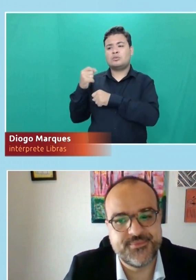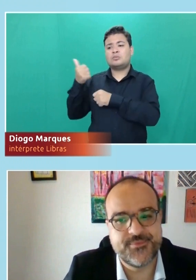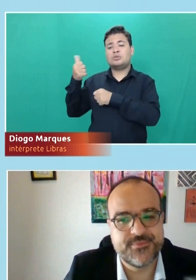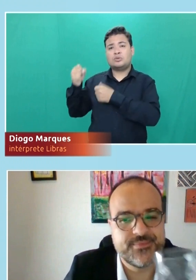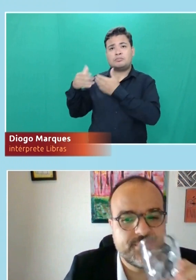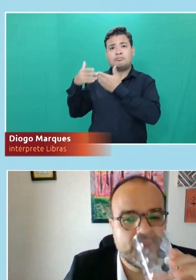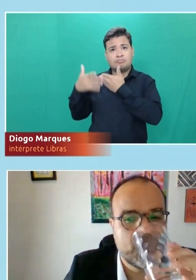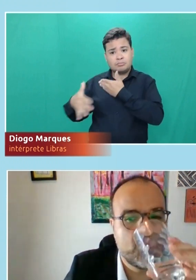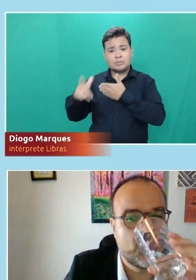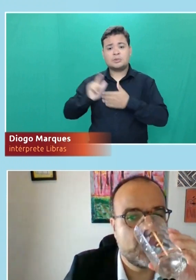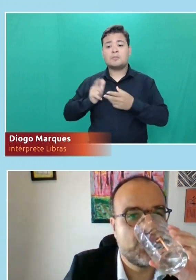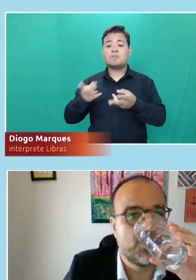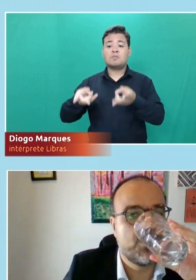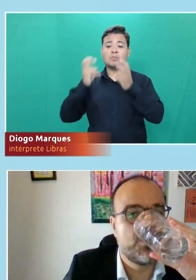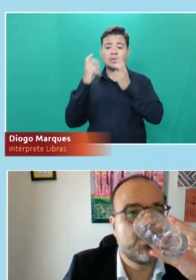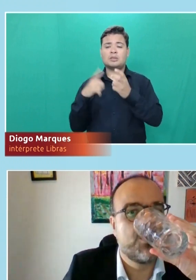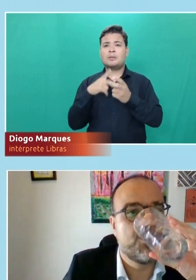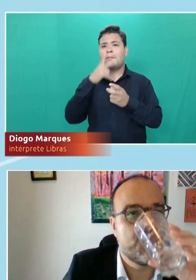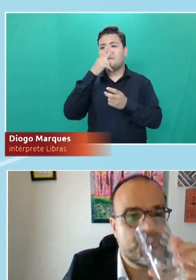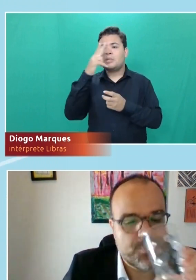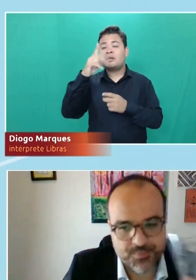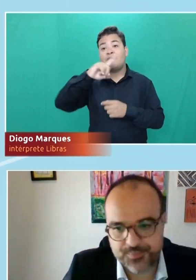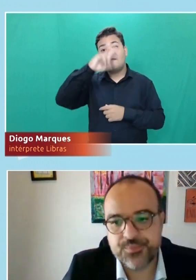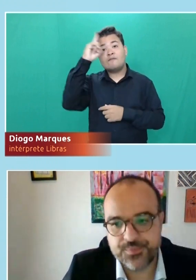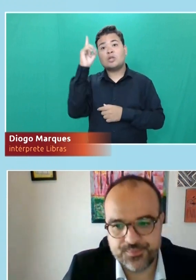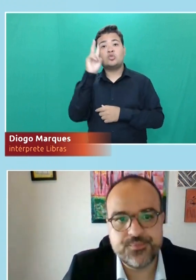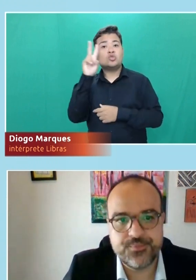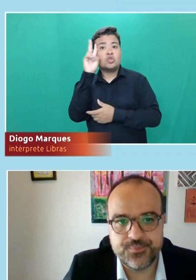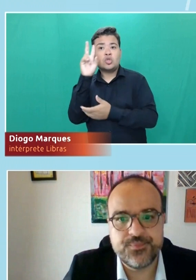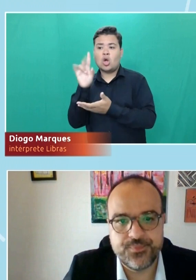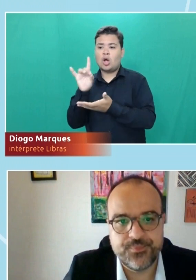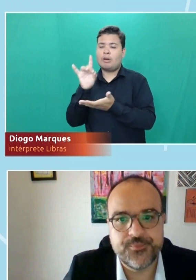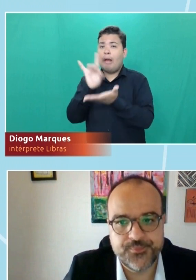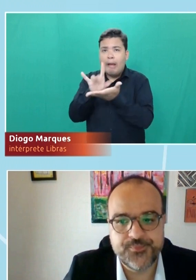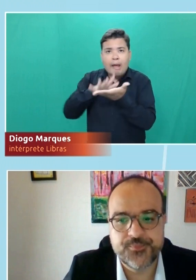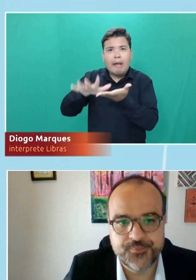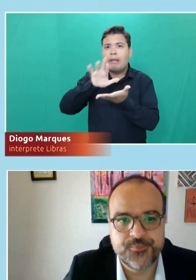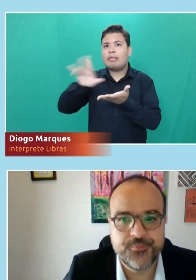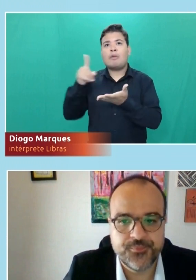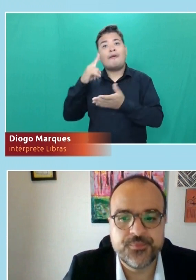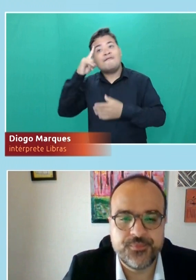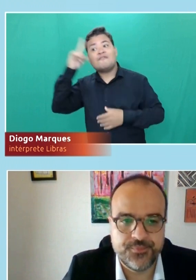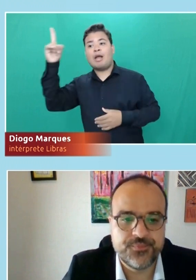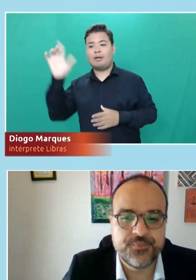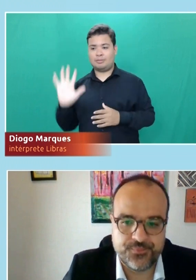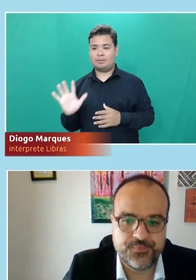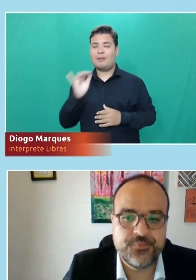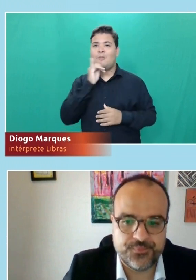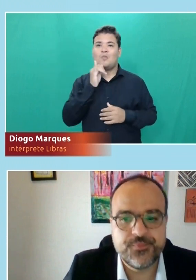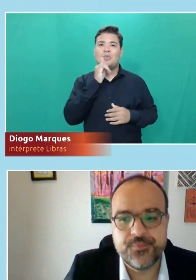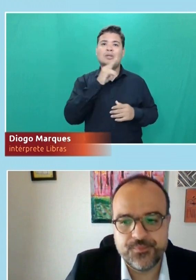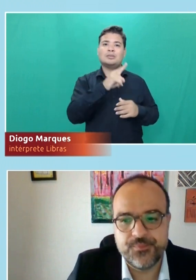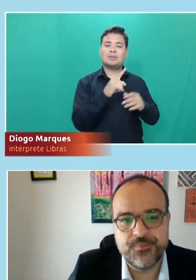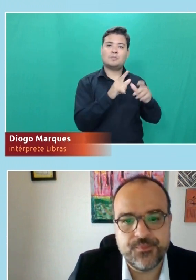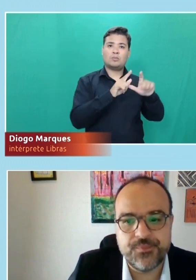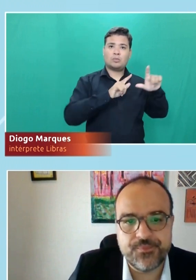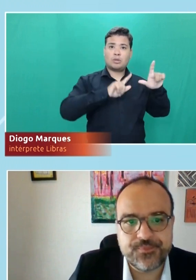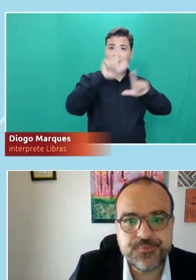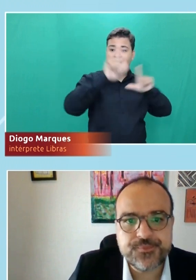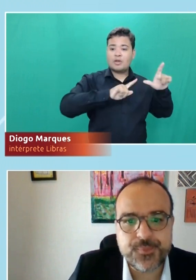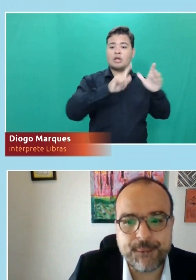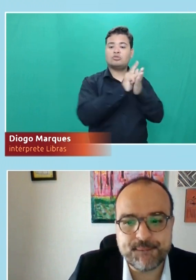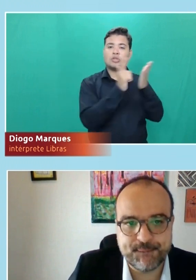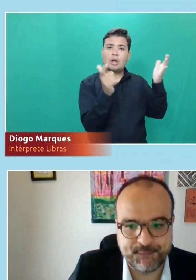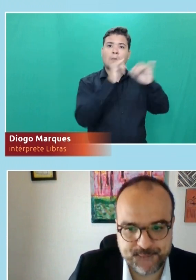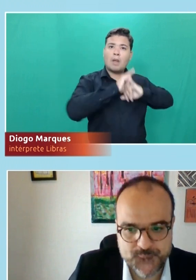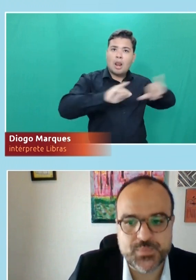crescimento de uma realidade paralela, em que as pessoas deixam de acreditar na imprensa e na mídia tradicional, deixam de acreditar